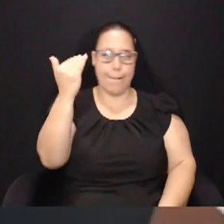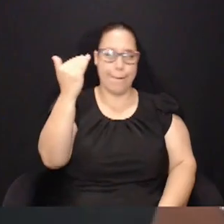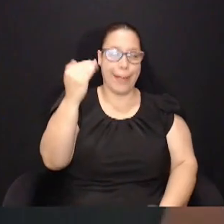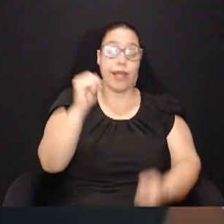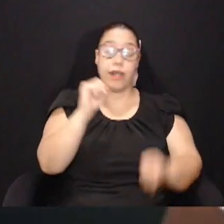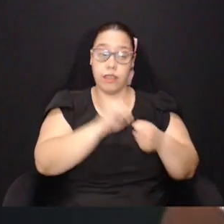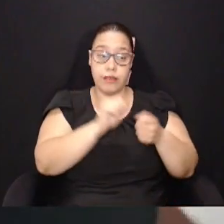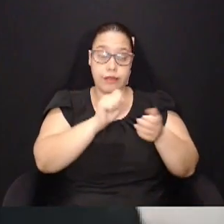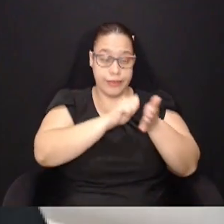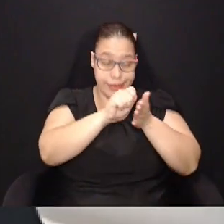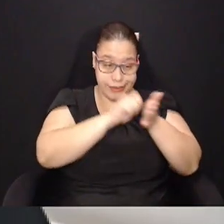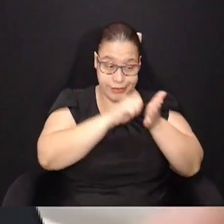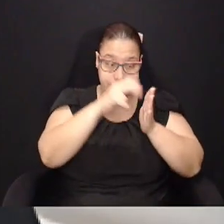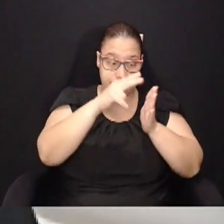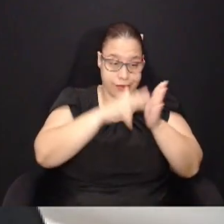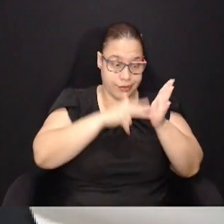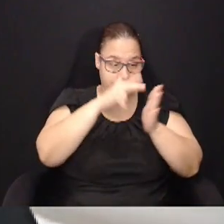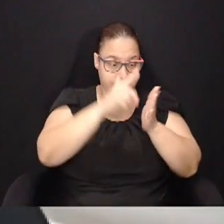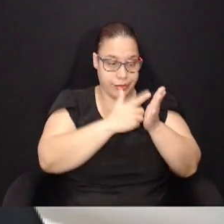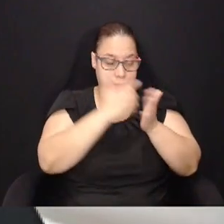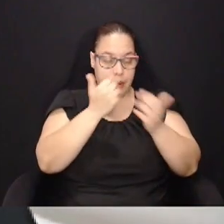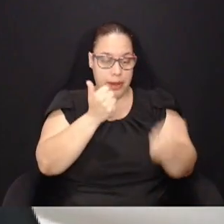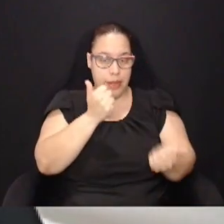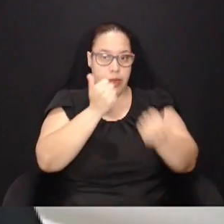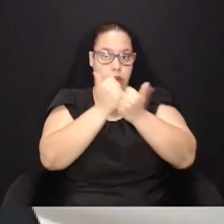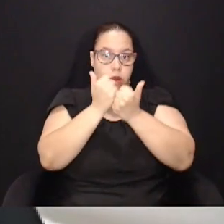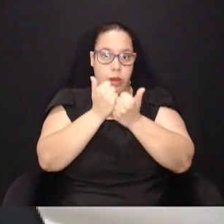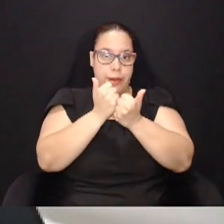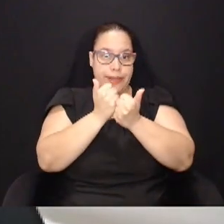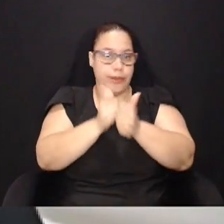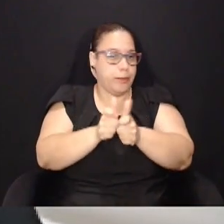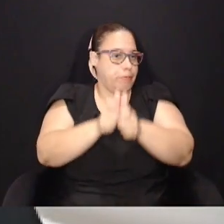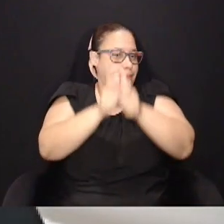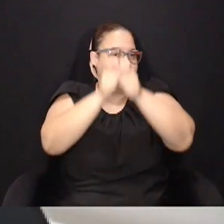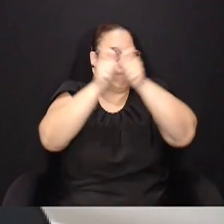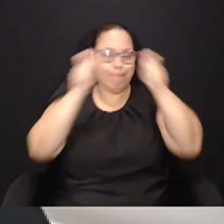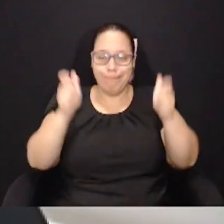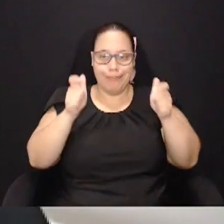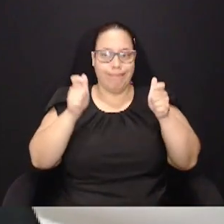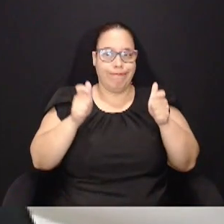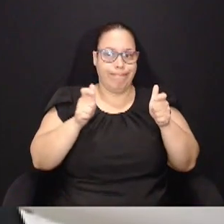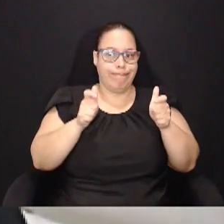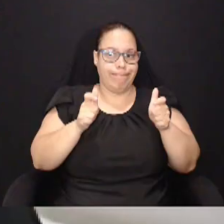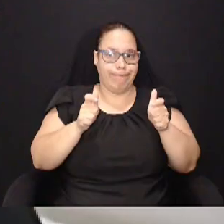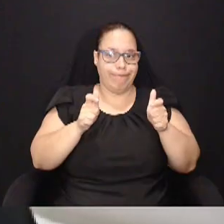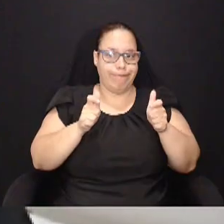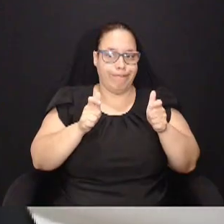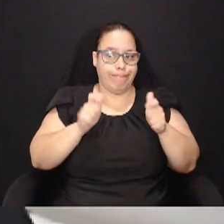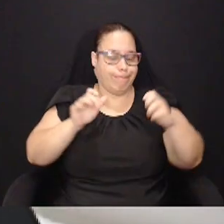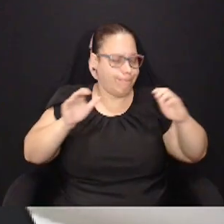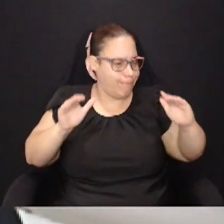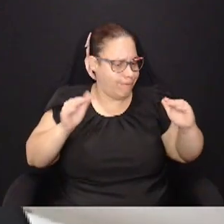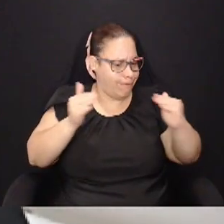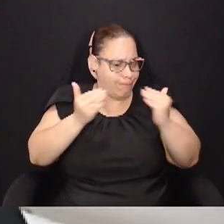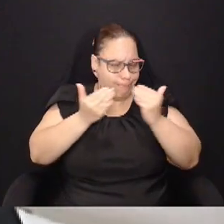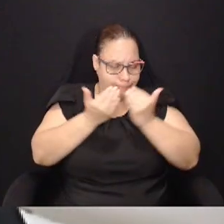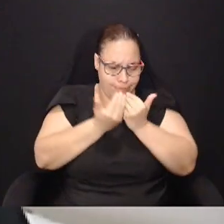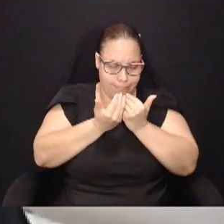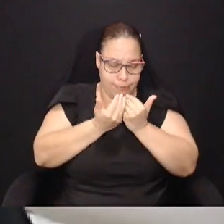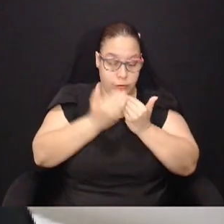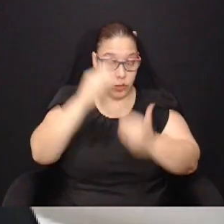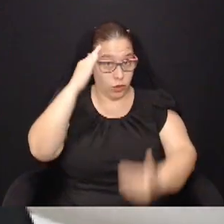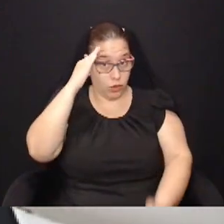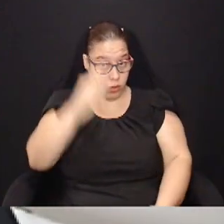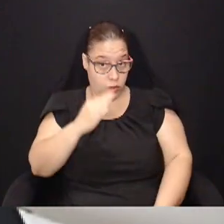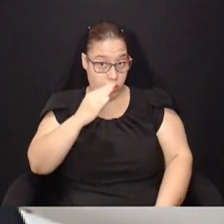livro, porque eu protegi eles em excesso, né? Eu os protegi, principalmente o do meio